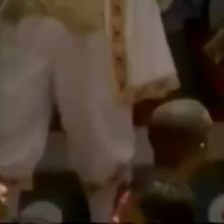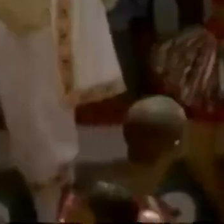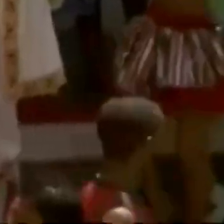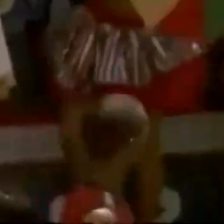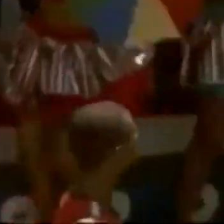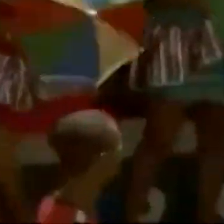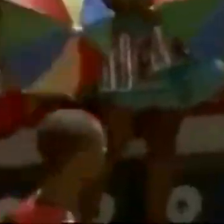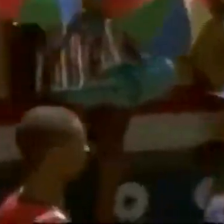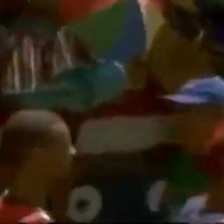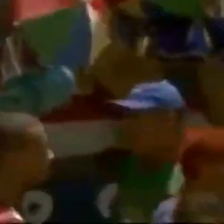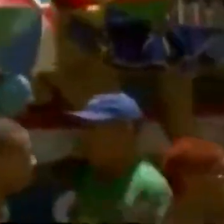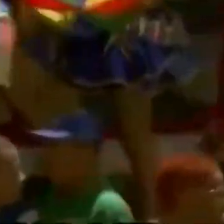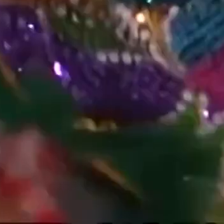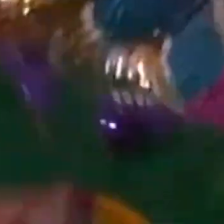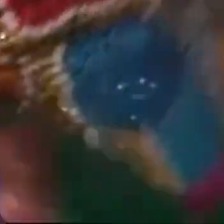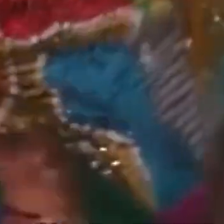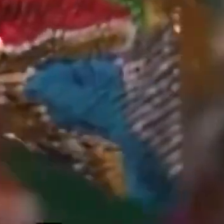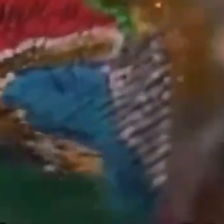Grandes eventos.